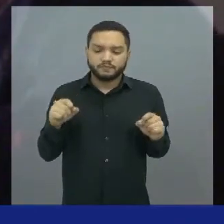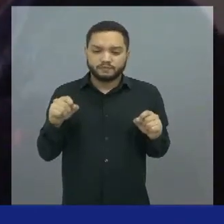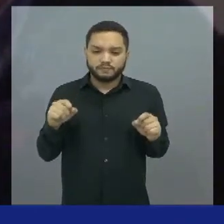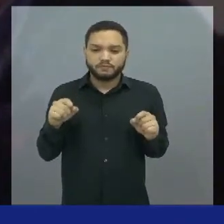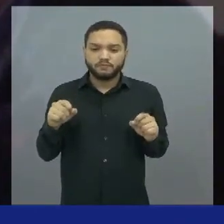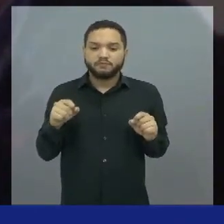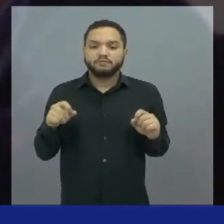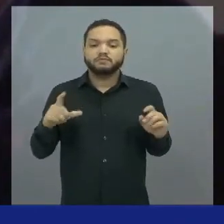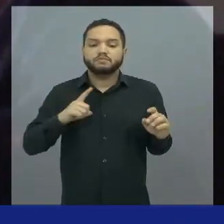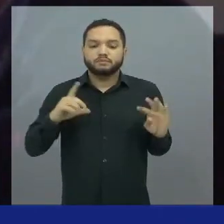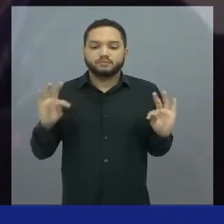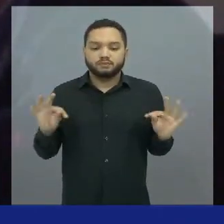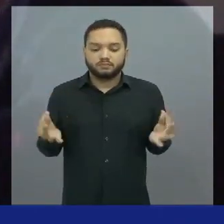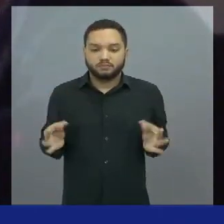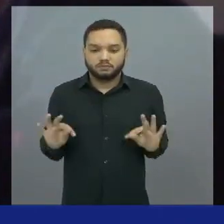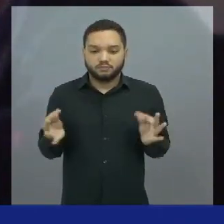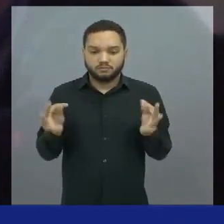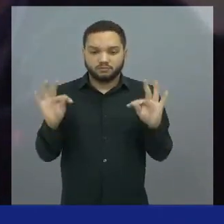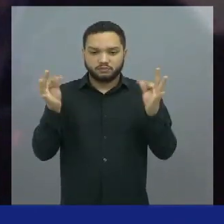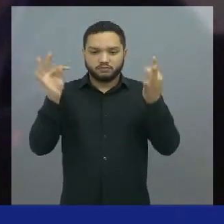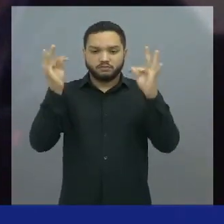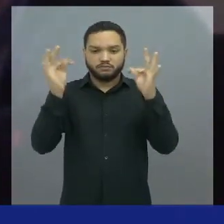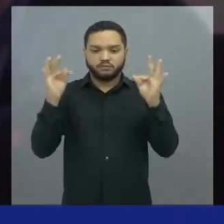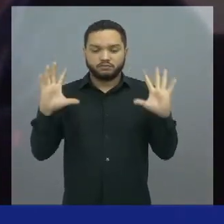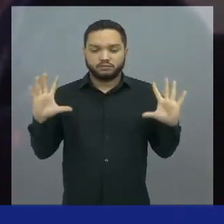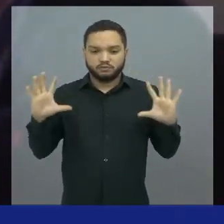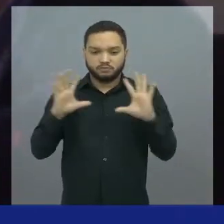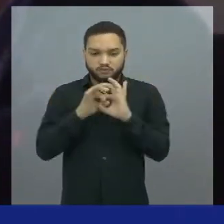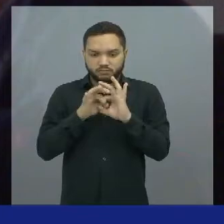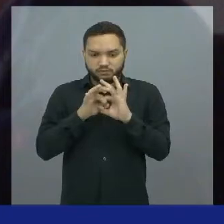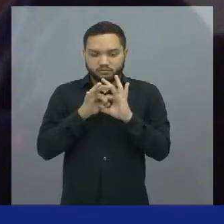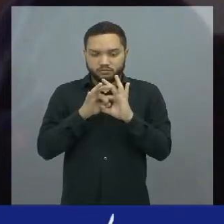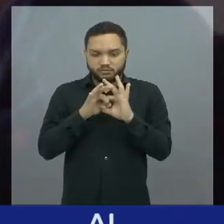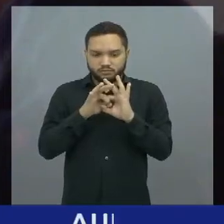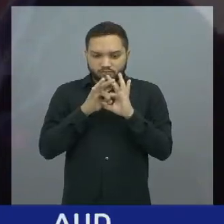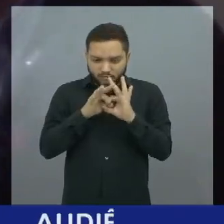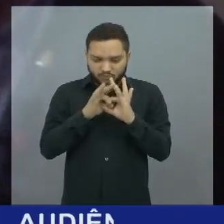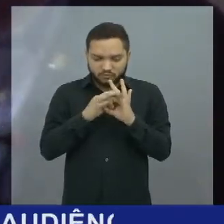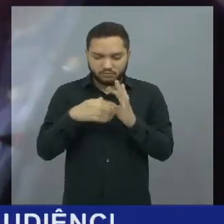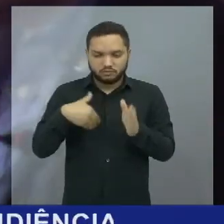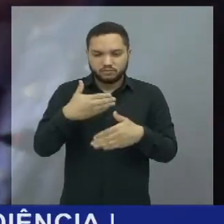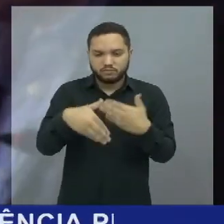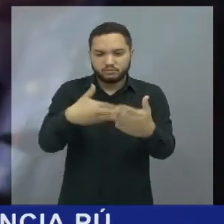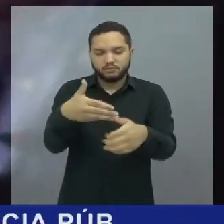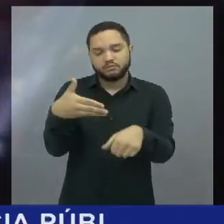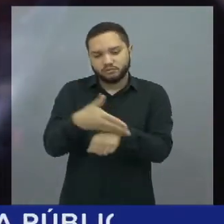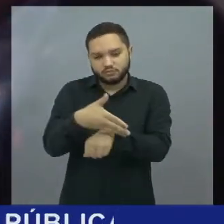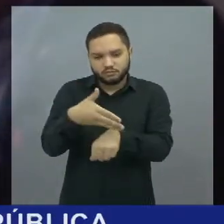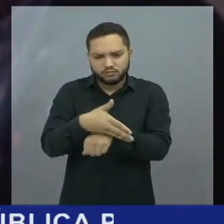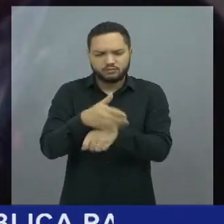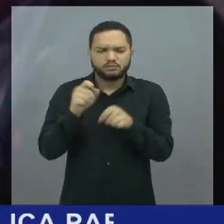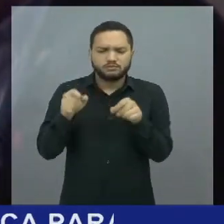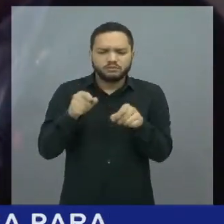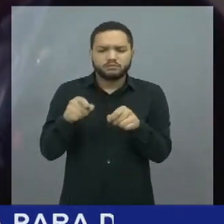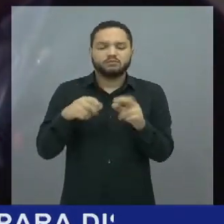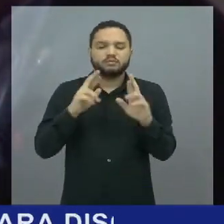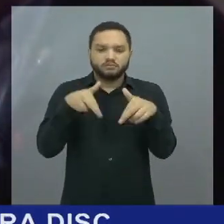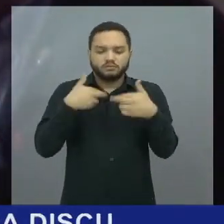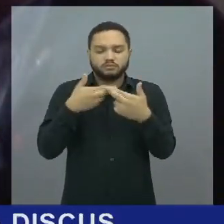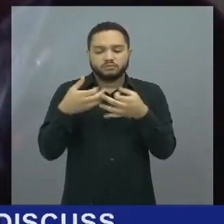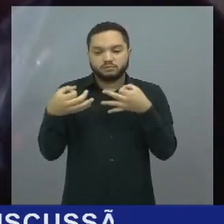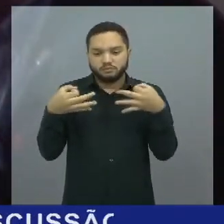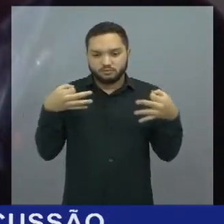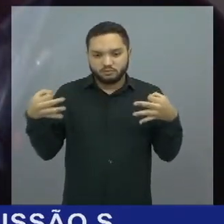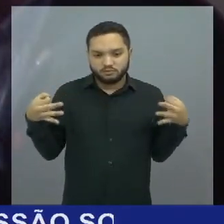a tecnologia aliada a esse processo de participação, né? As audiências